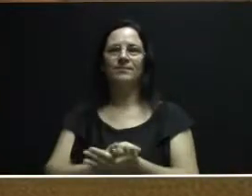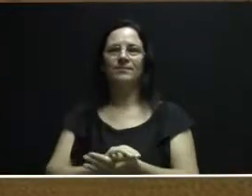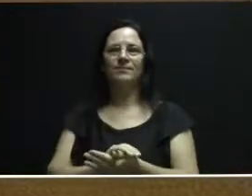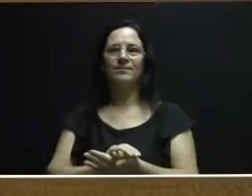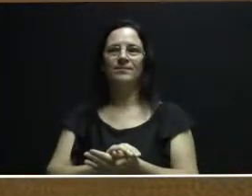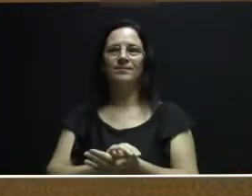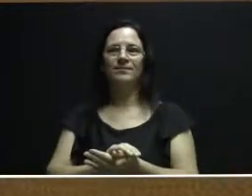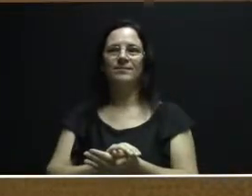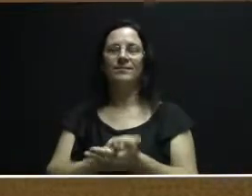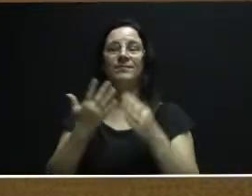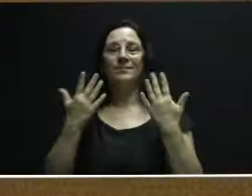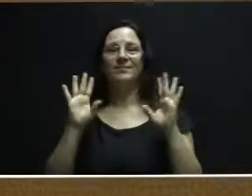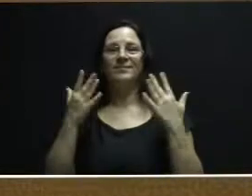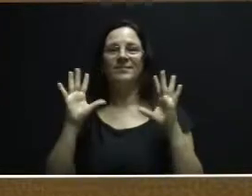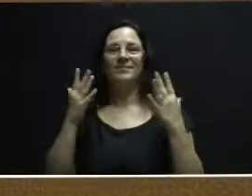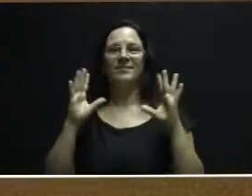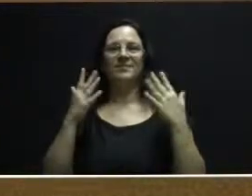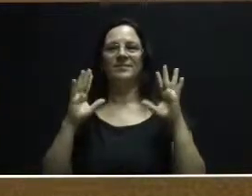bom?